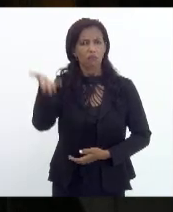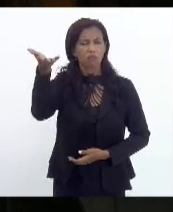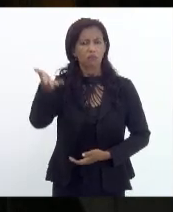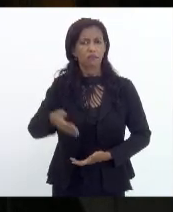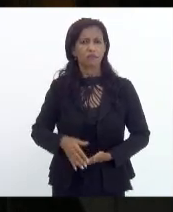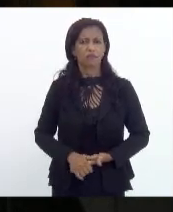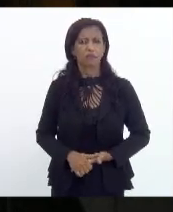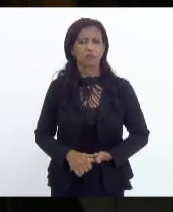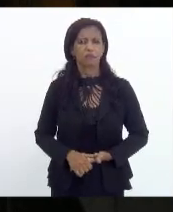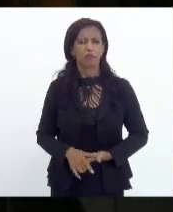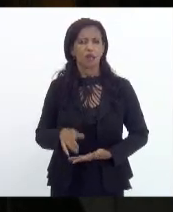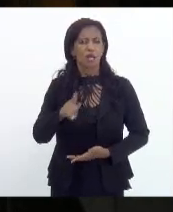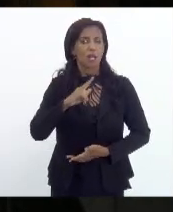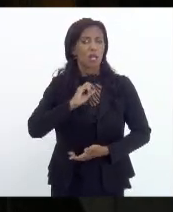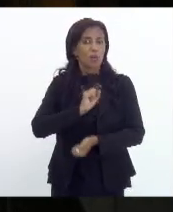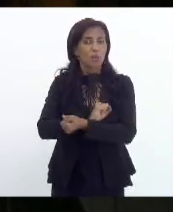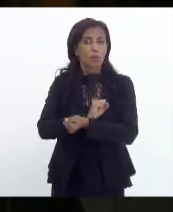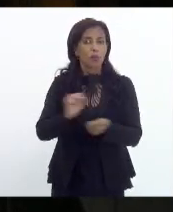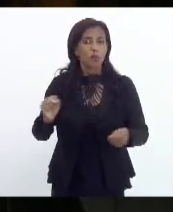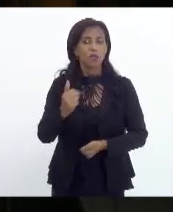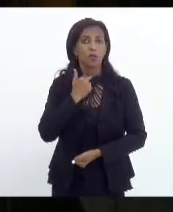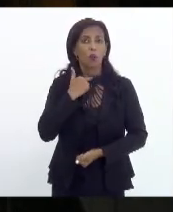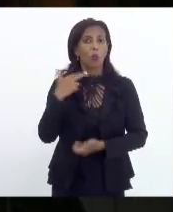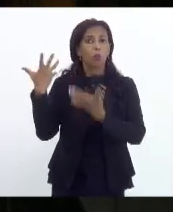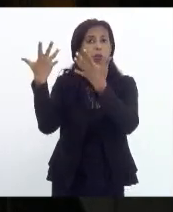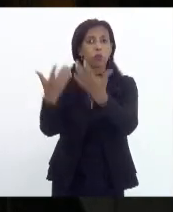é inadimissível